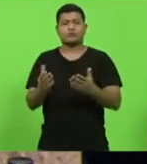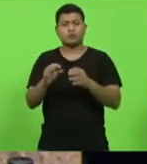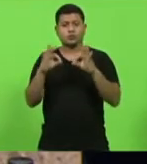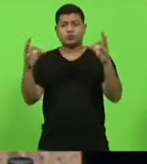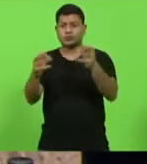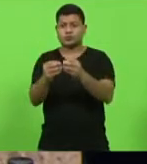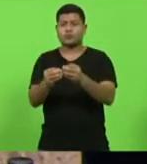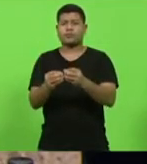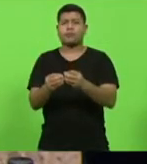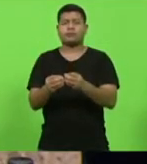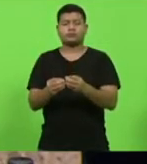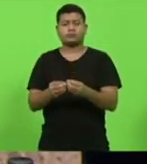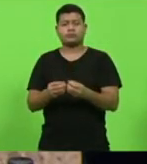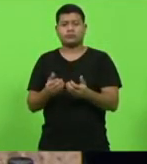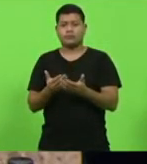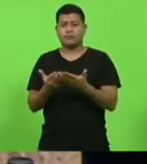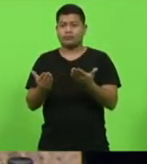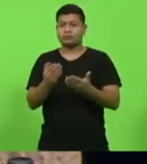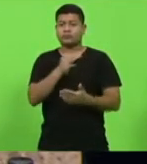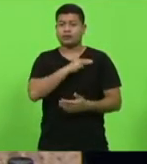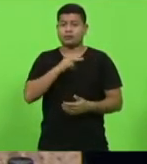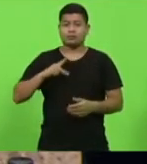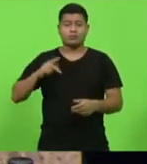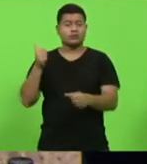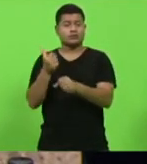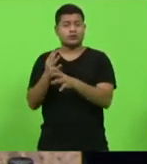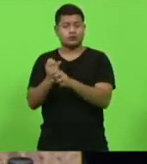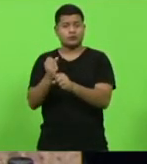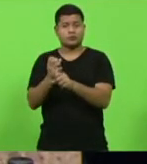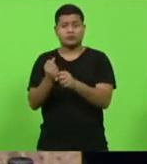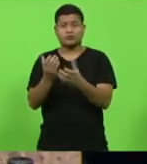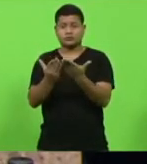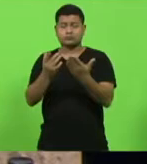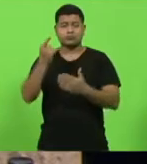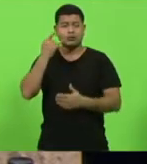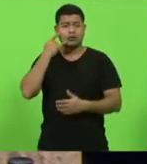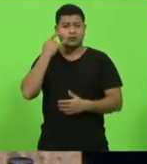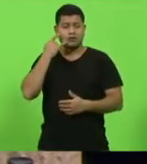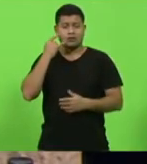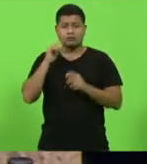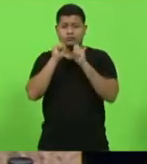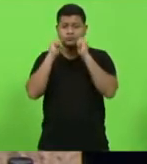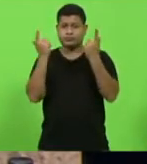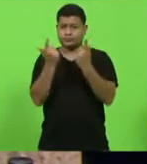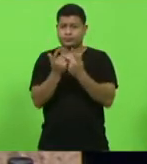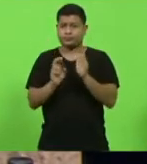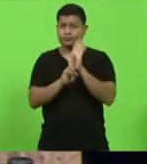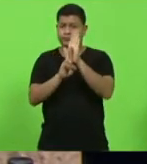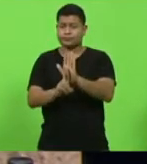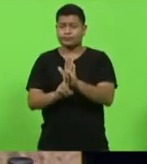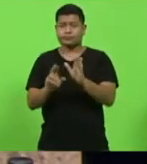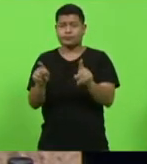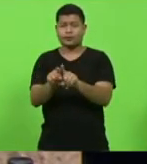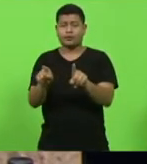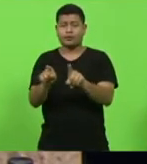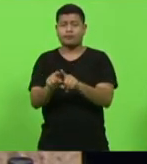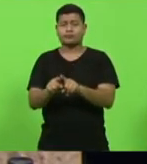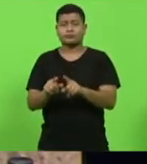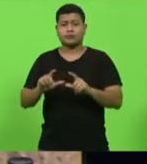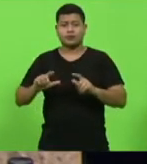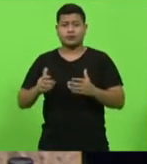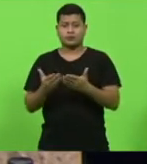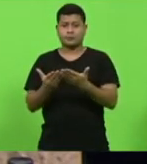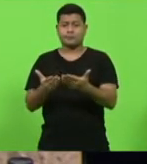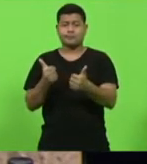Justiça eo Ministério Público de contas por essa iniciativa e isto me faz acreditar que